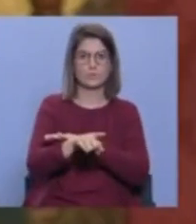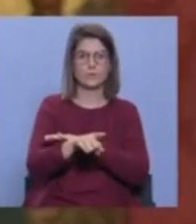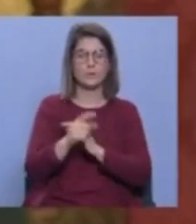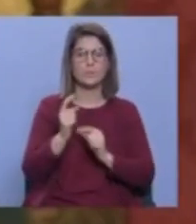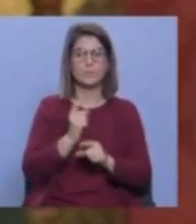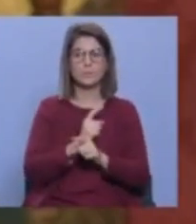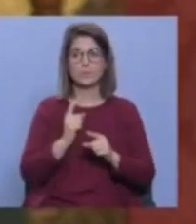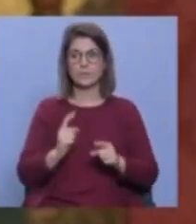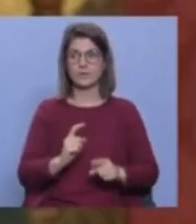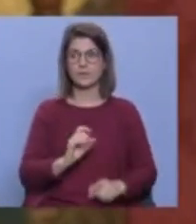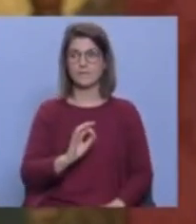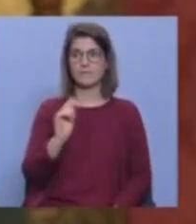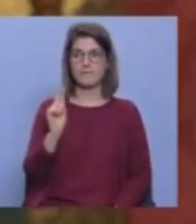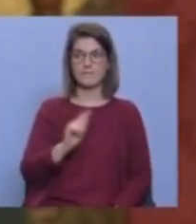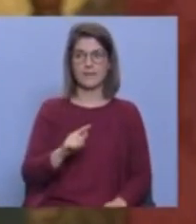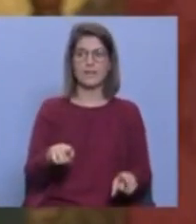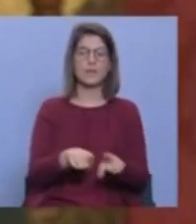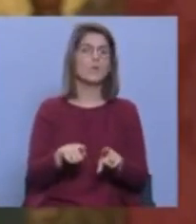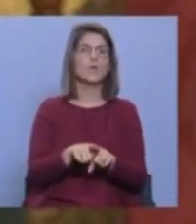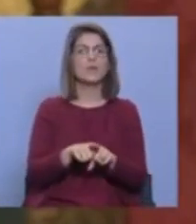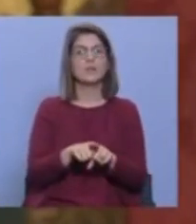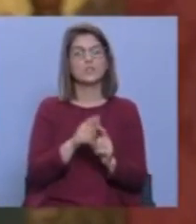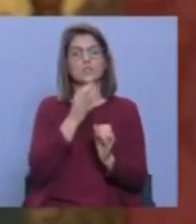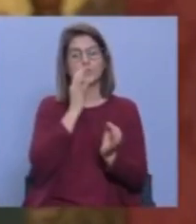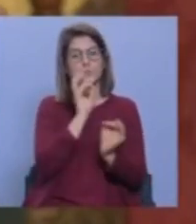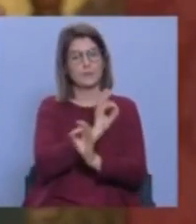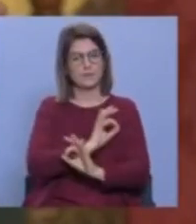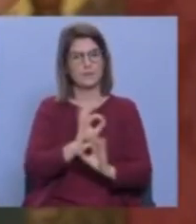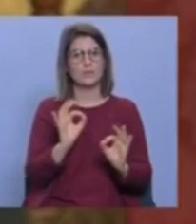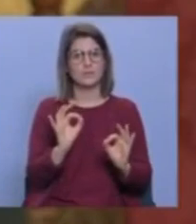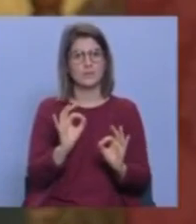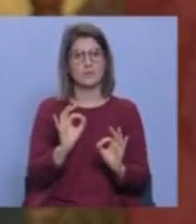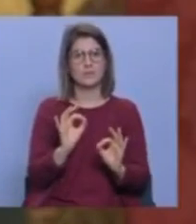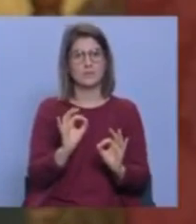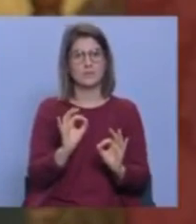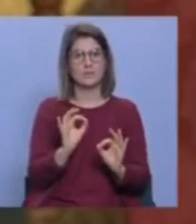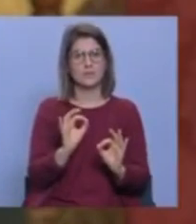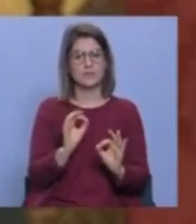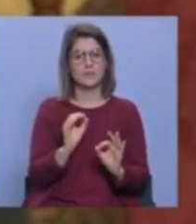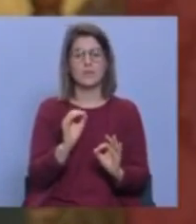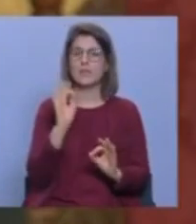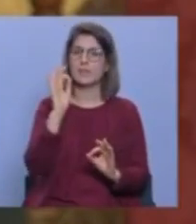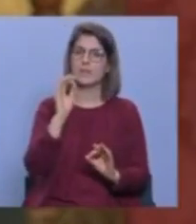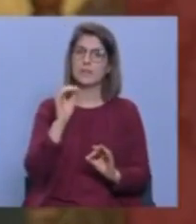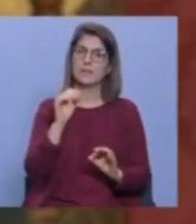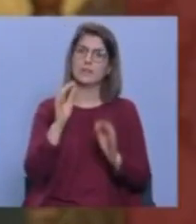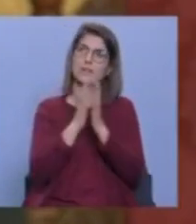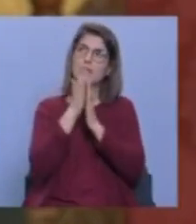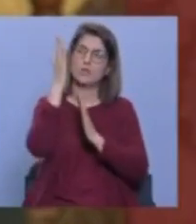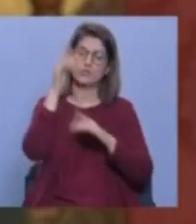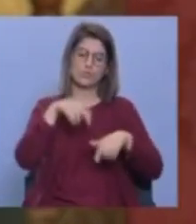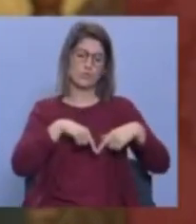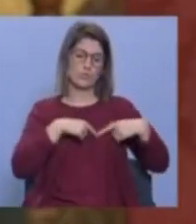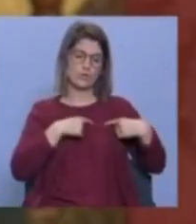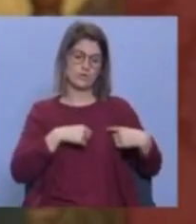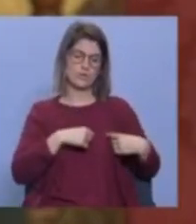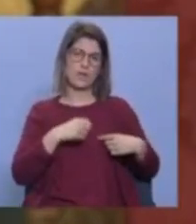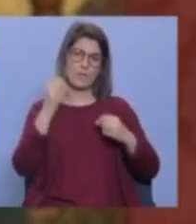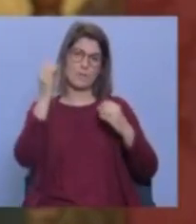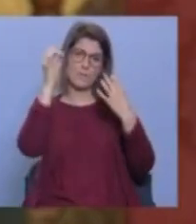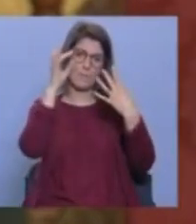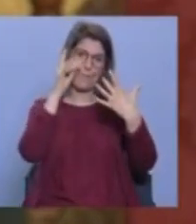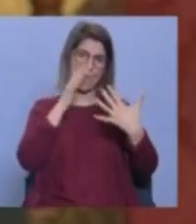é esta ferramenta excepcional semeada por Deus no nosso coração que nos